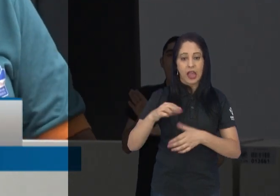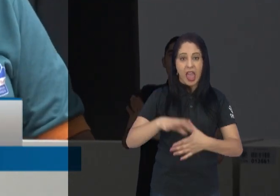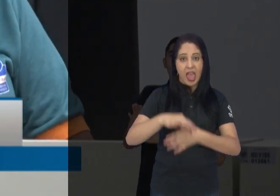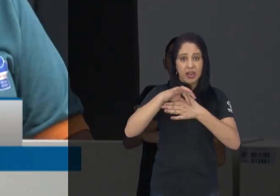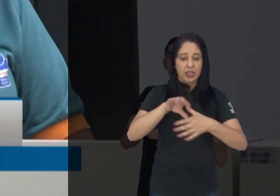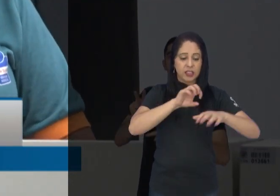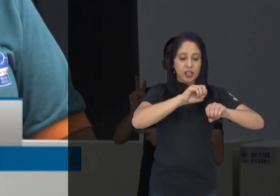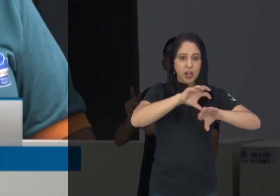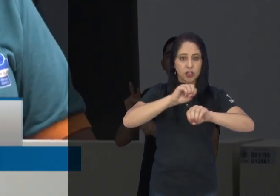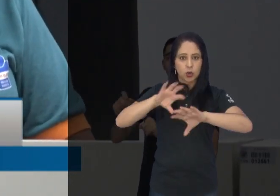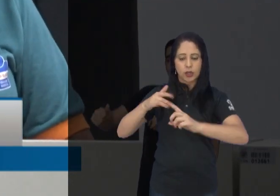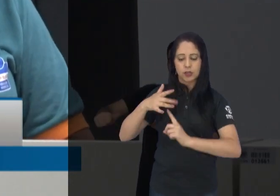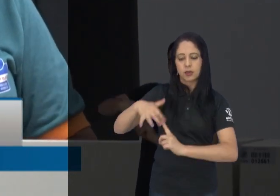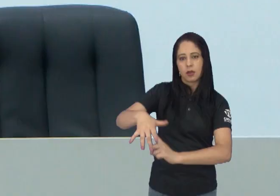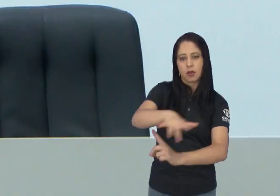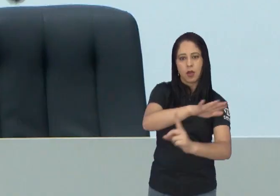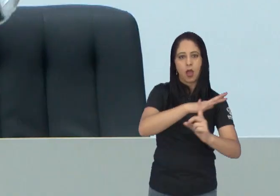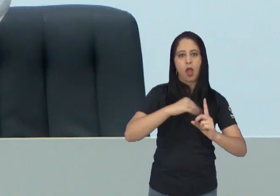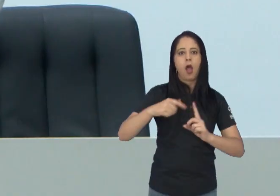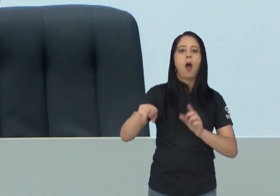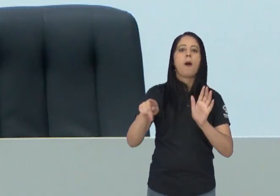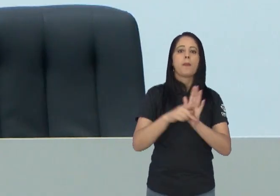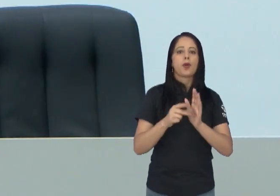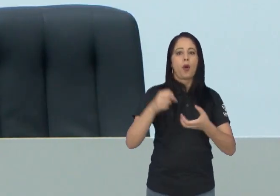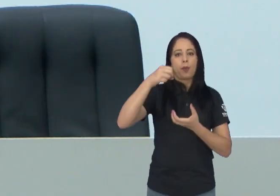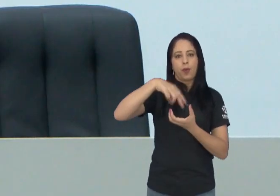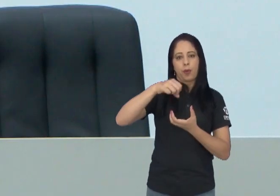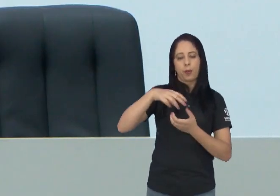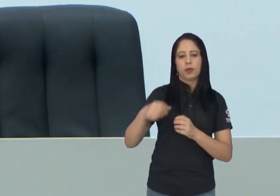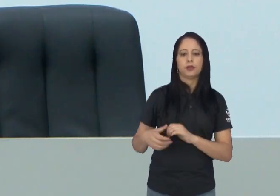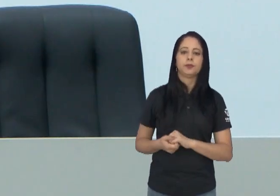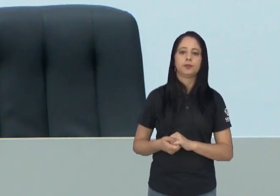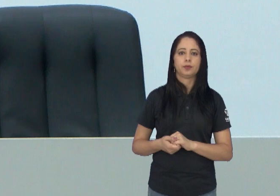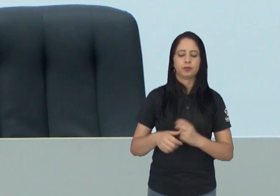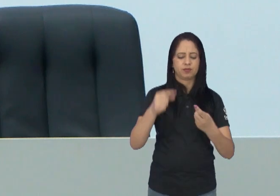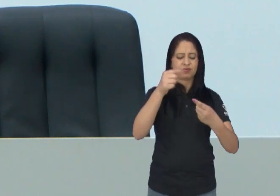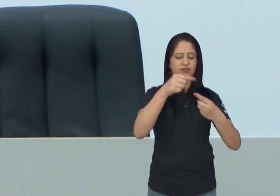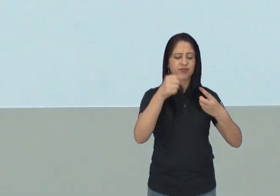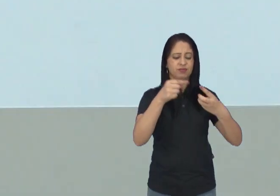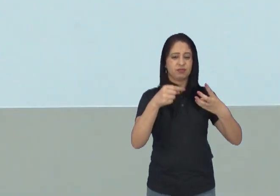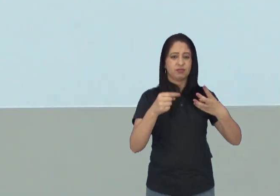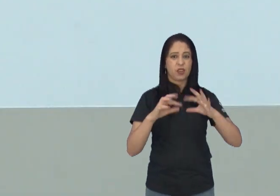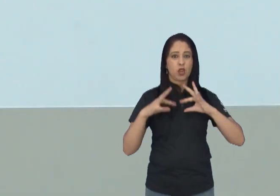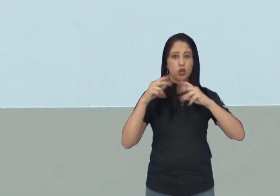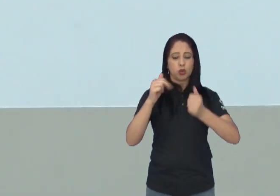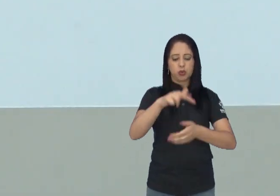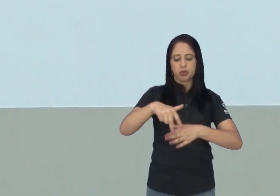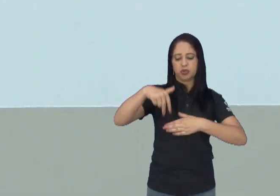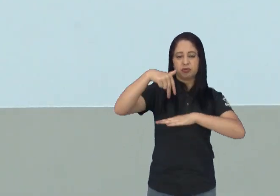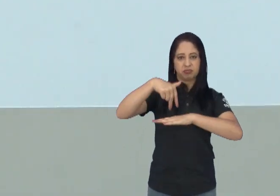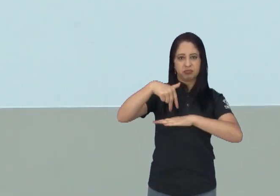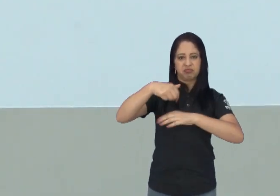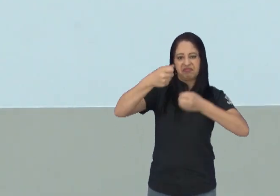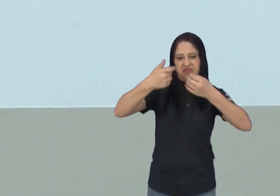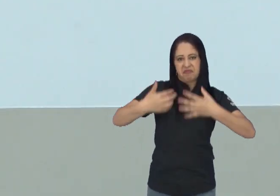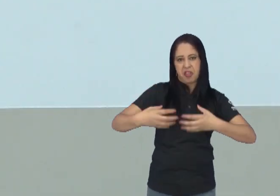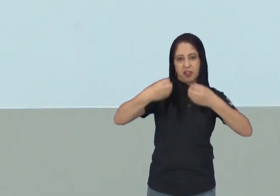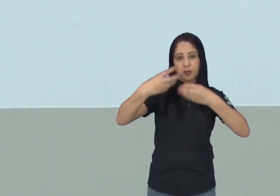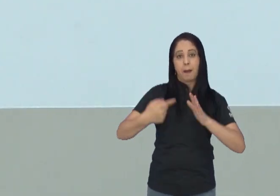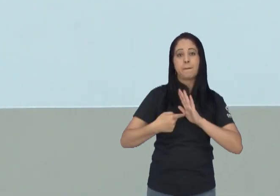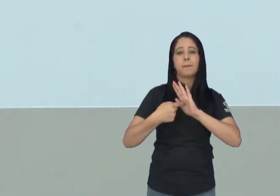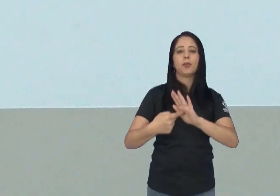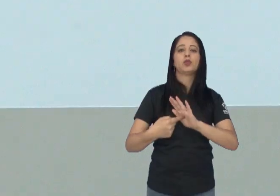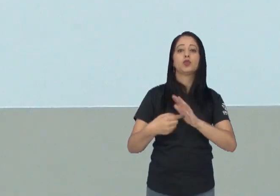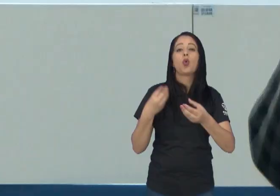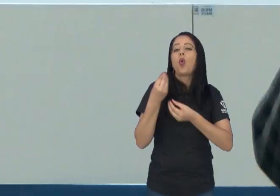Educação Ambiental da Urban. Todos discursaram durante a cerimônia, apontando os desafios no trabalho diário